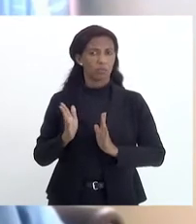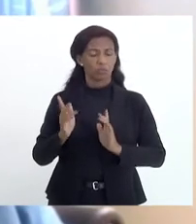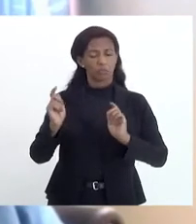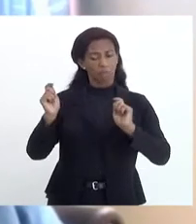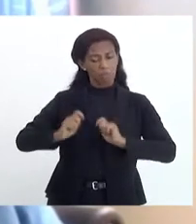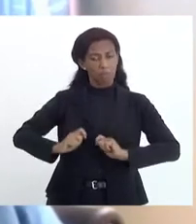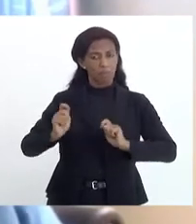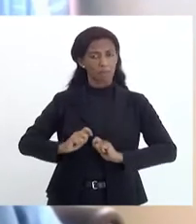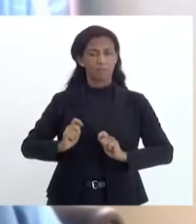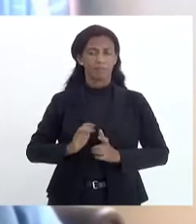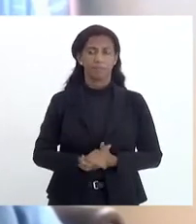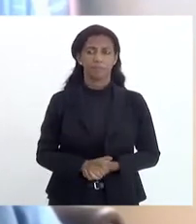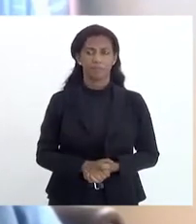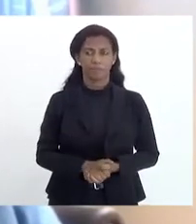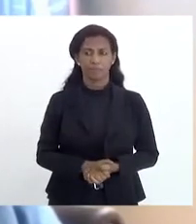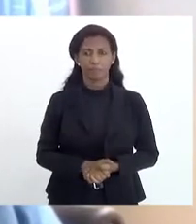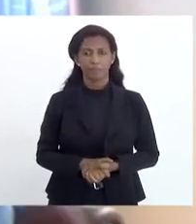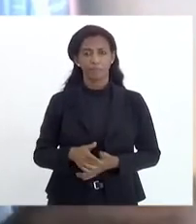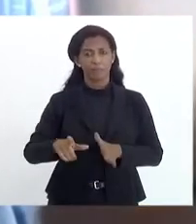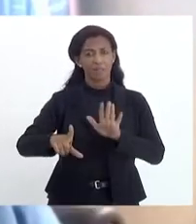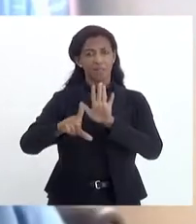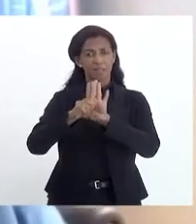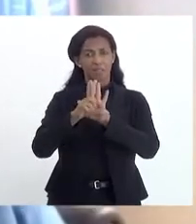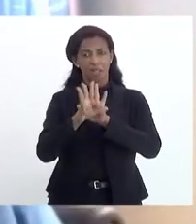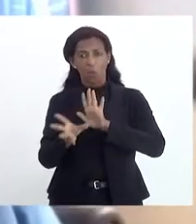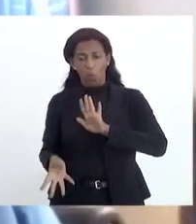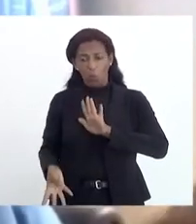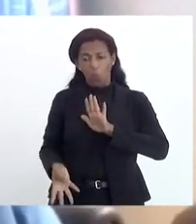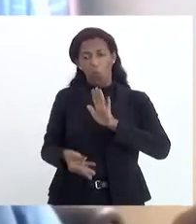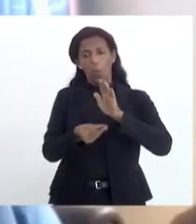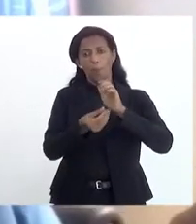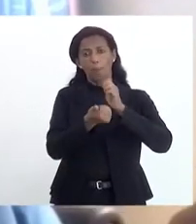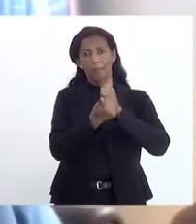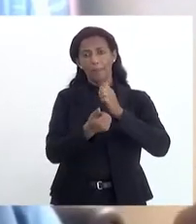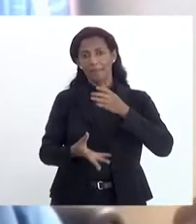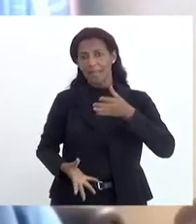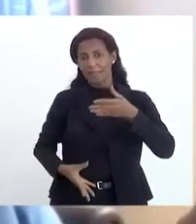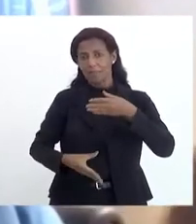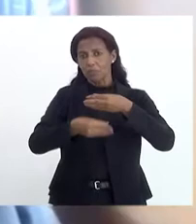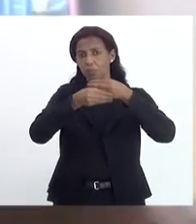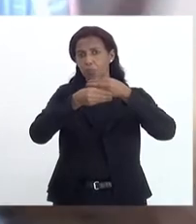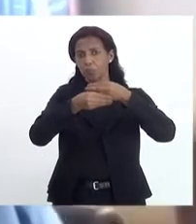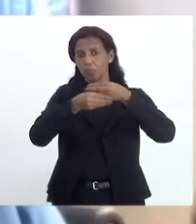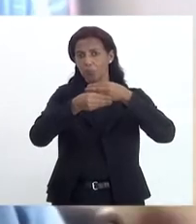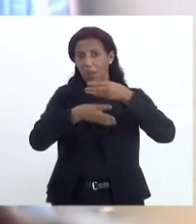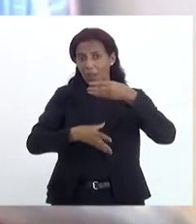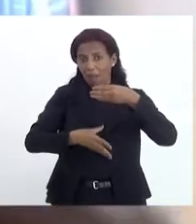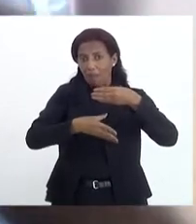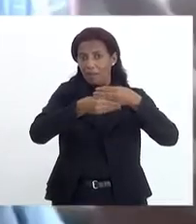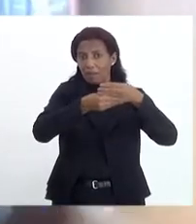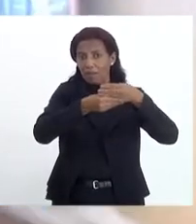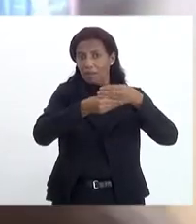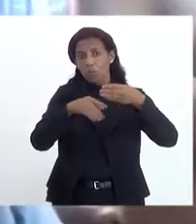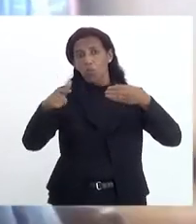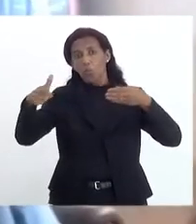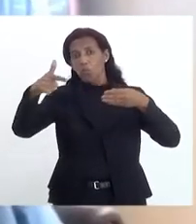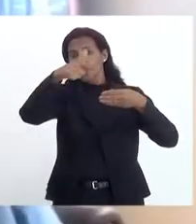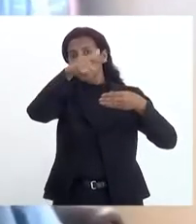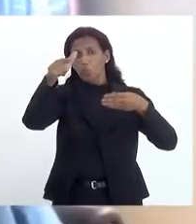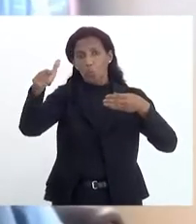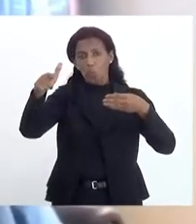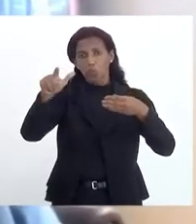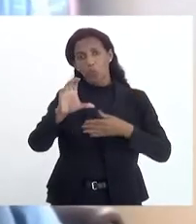que essa lei complementasse a lei existente agregando os outros que não